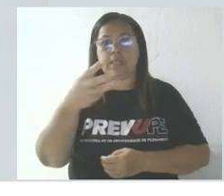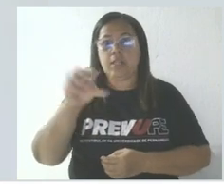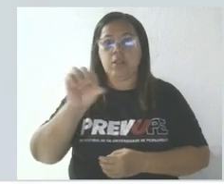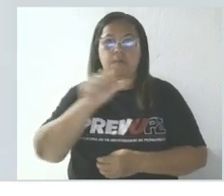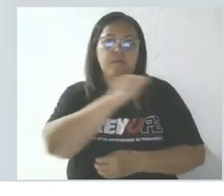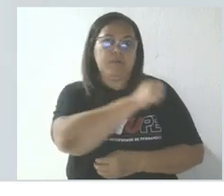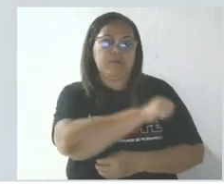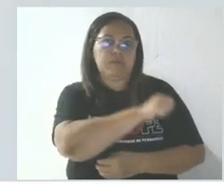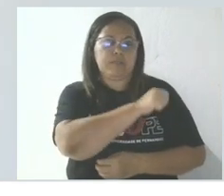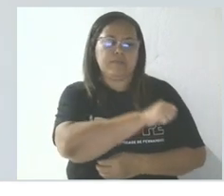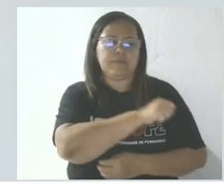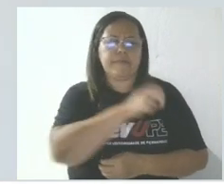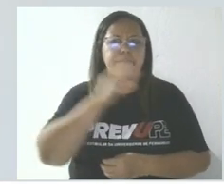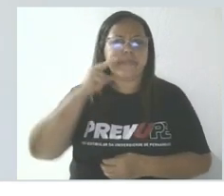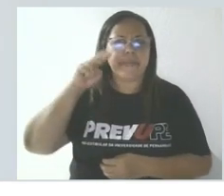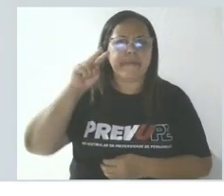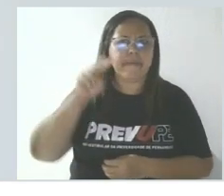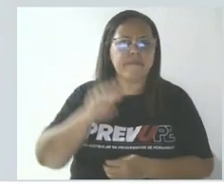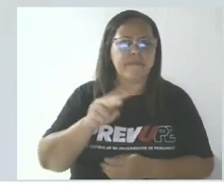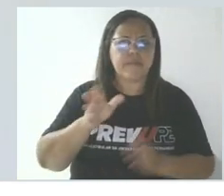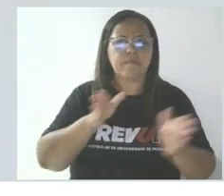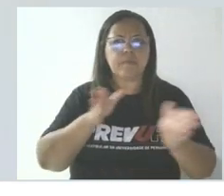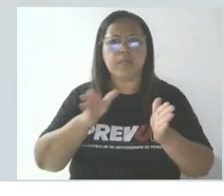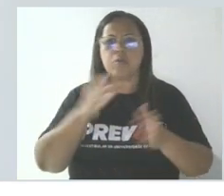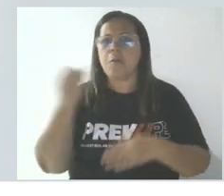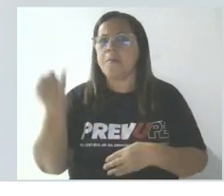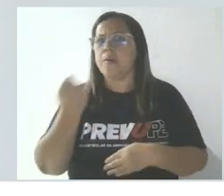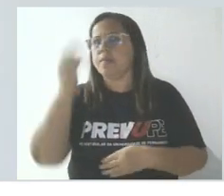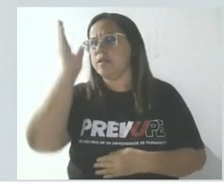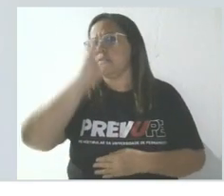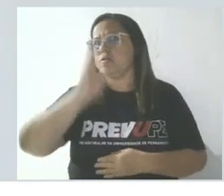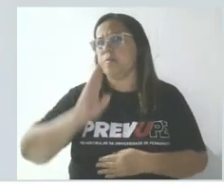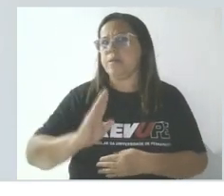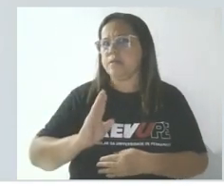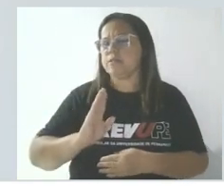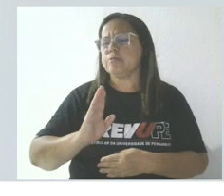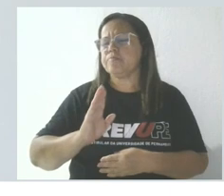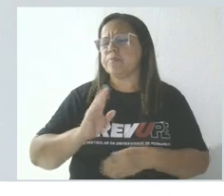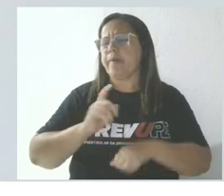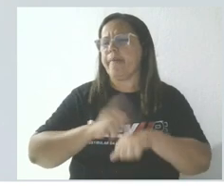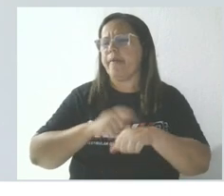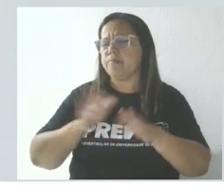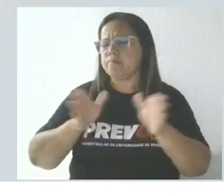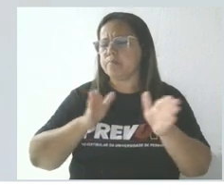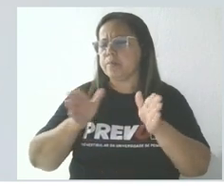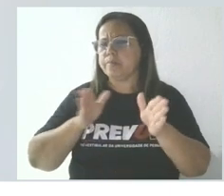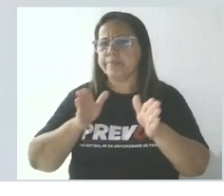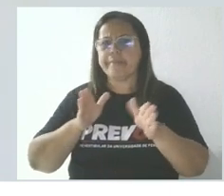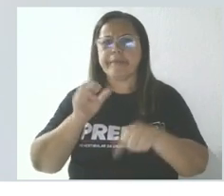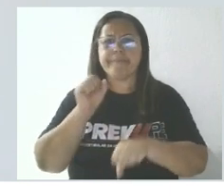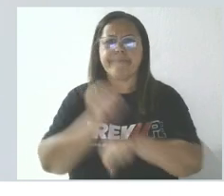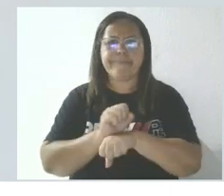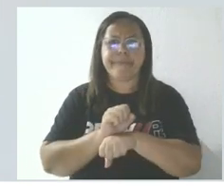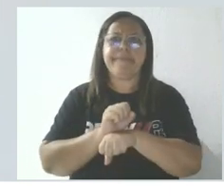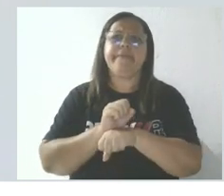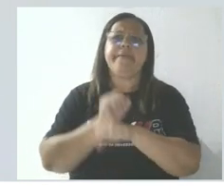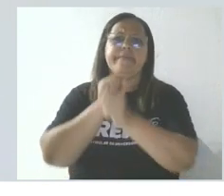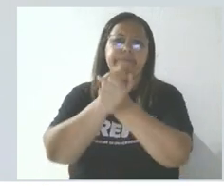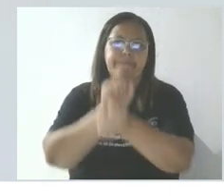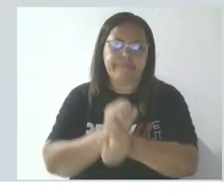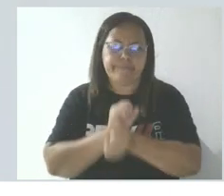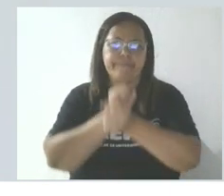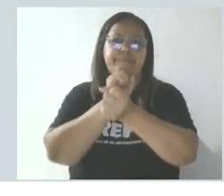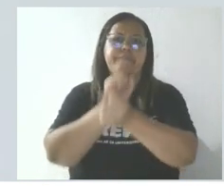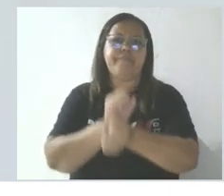de Janeiro e testemunhou uma fase significativa na história do Brasil era uma época em que a nação ainda estava imersa na prática da escravidão mas também